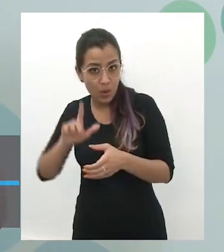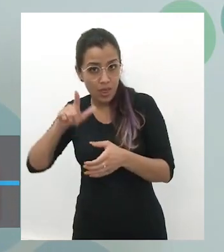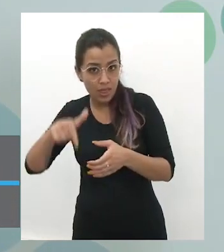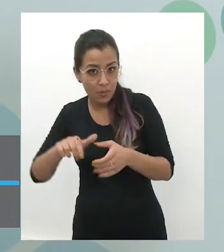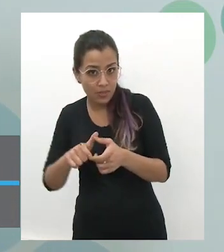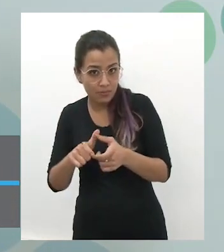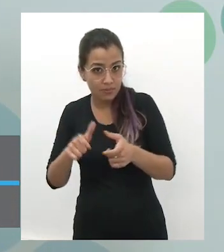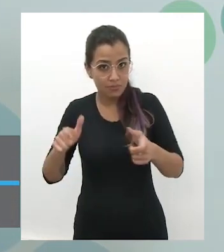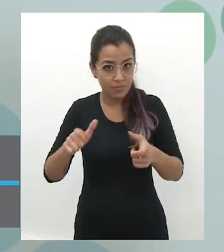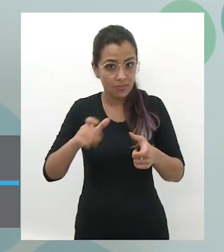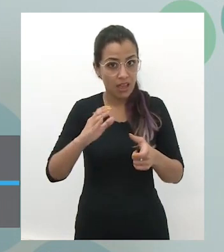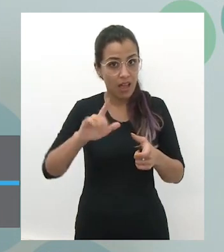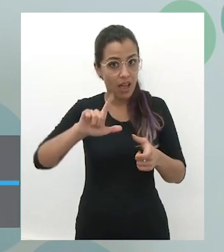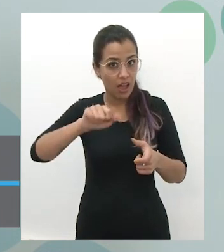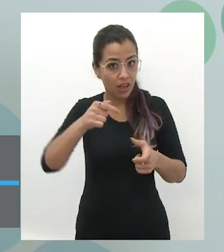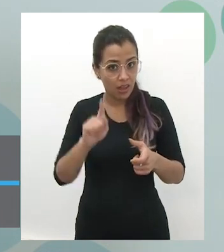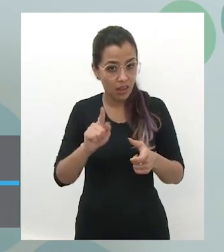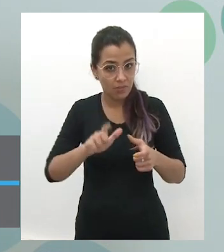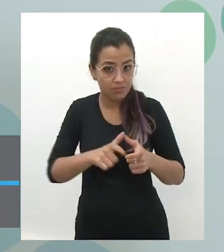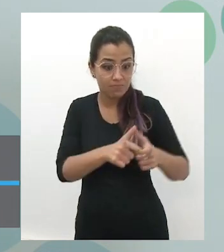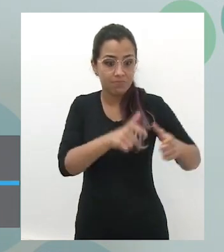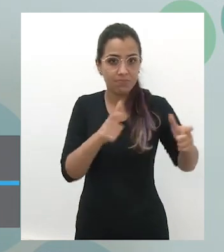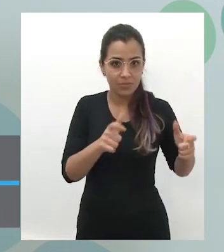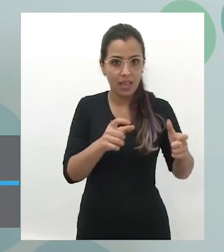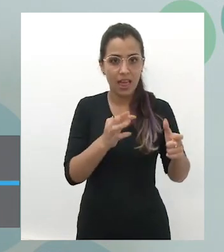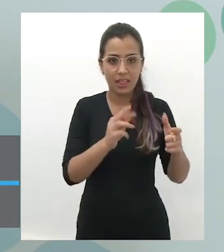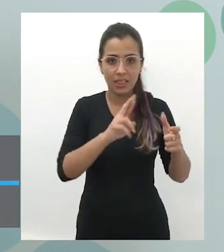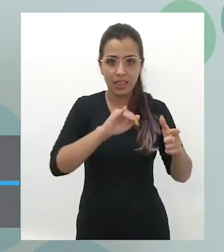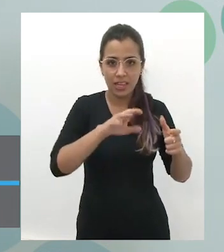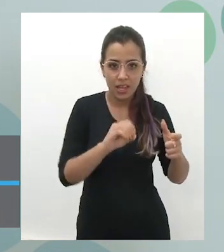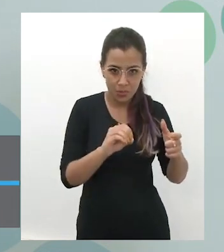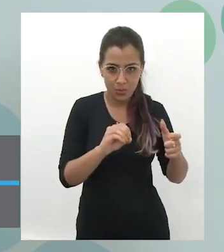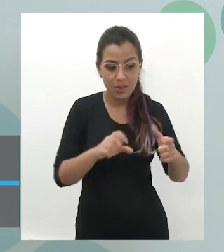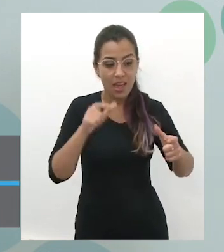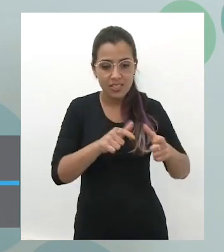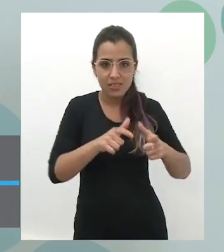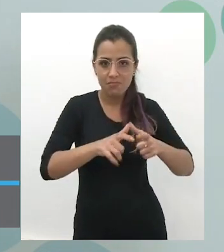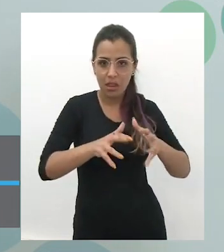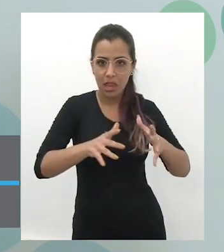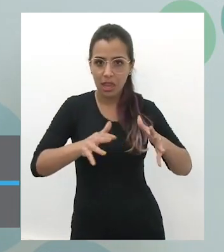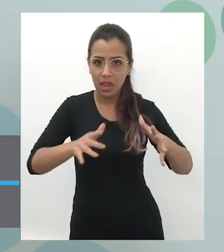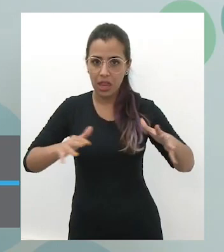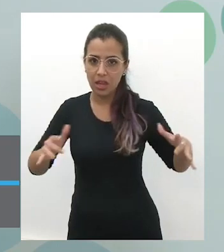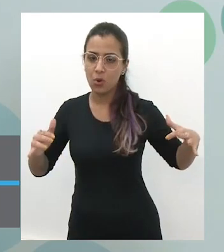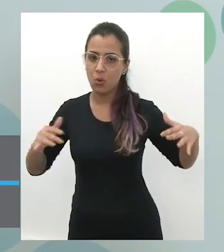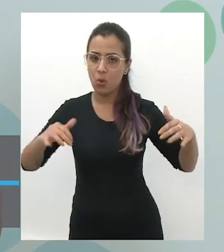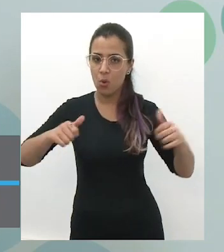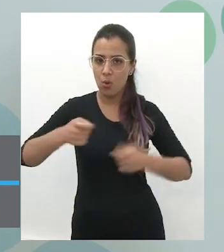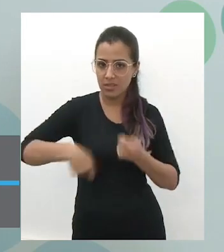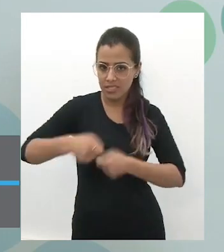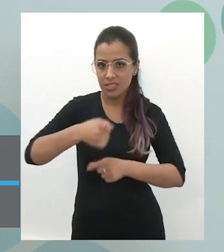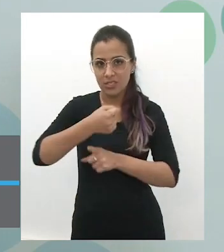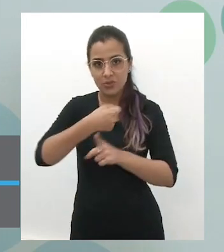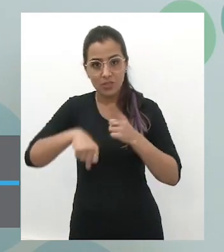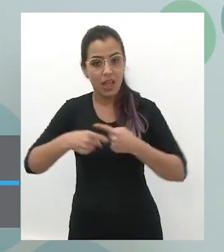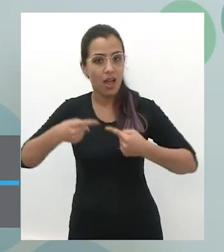tribo, e assim eles vão gerando novas formas de organização social, política, está bem? Então,